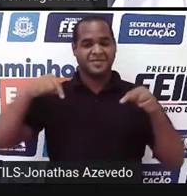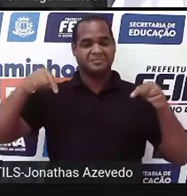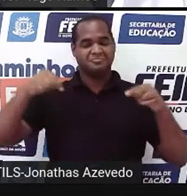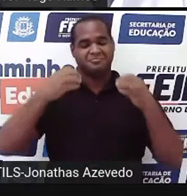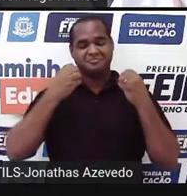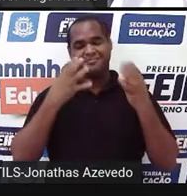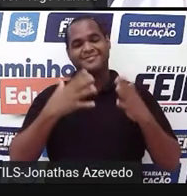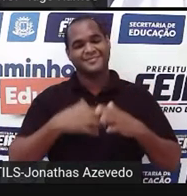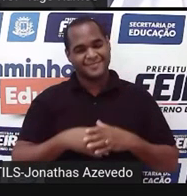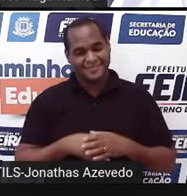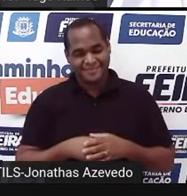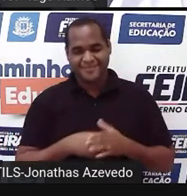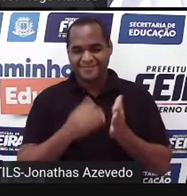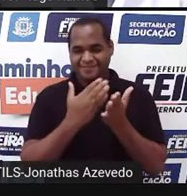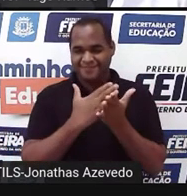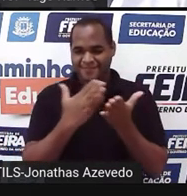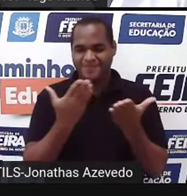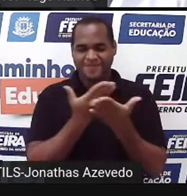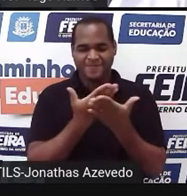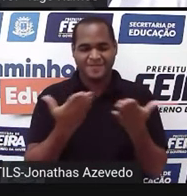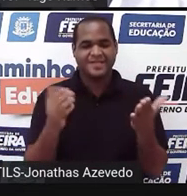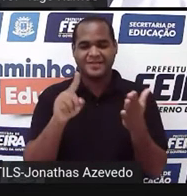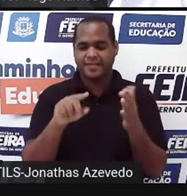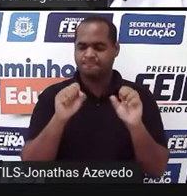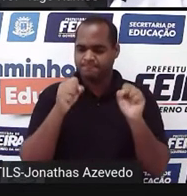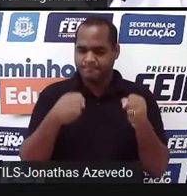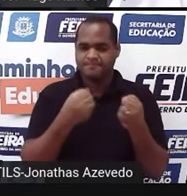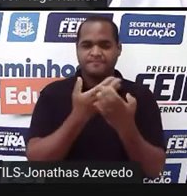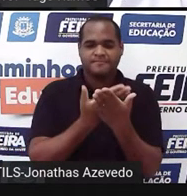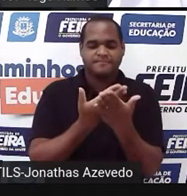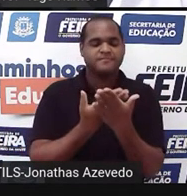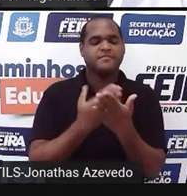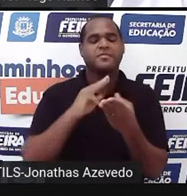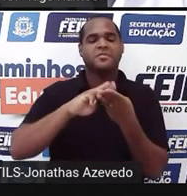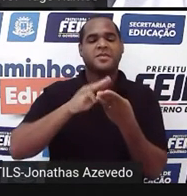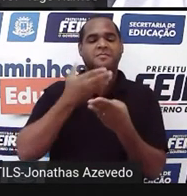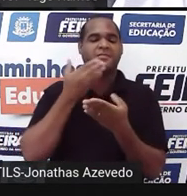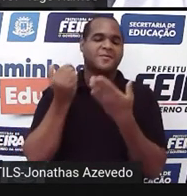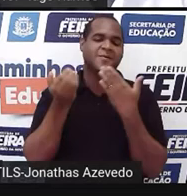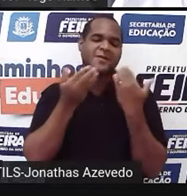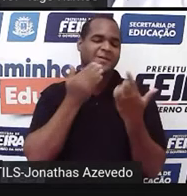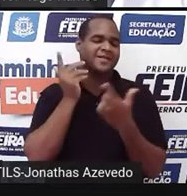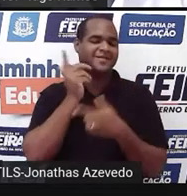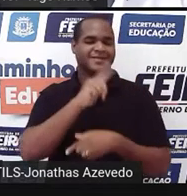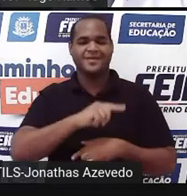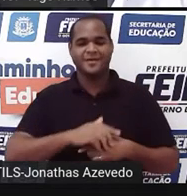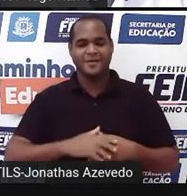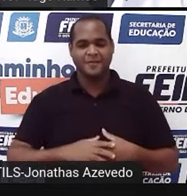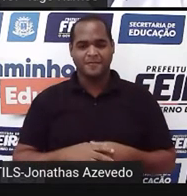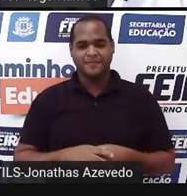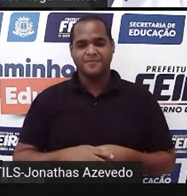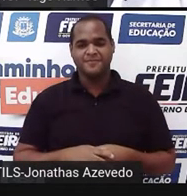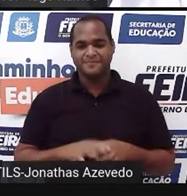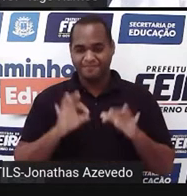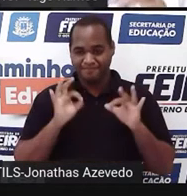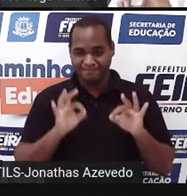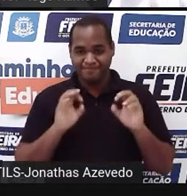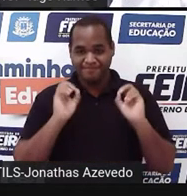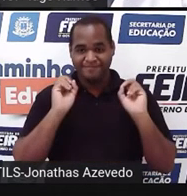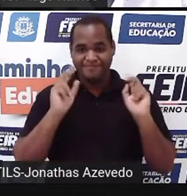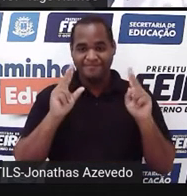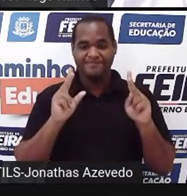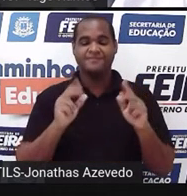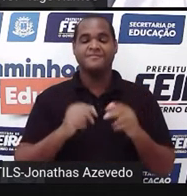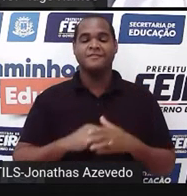aqui desse lado e vamos lá né Vamos estudar matemática da melhor maneira que a gente conseguir fazer por aqui certo